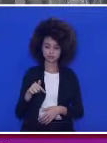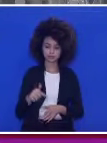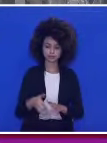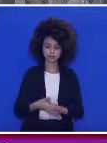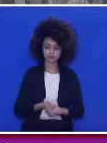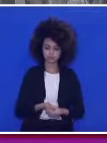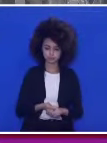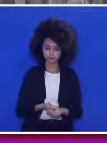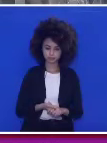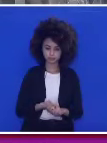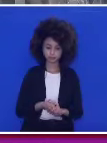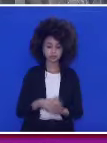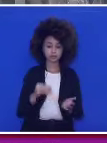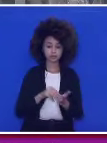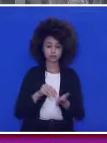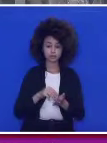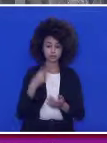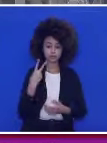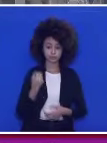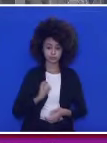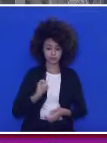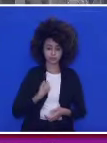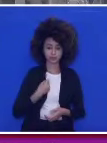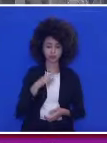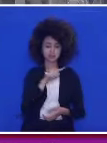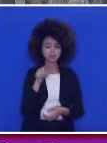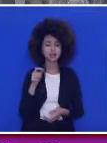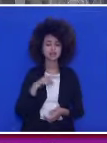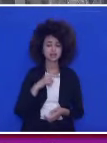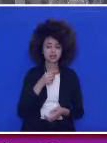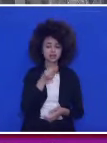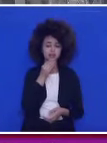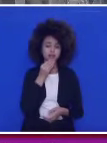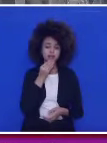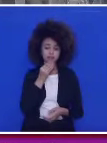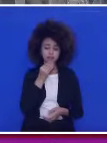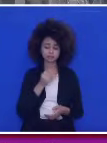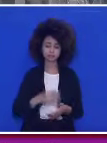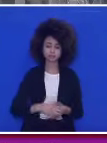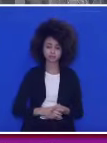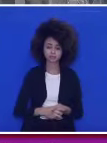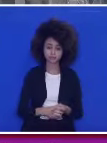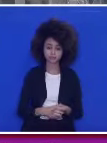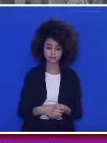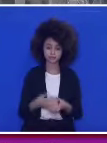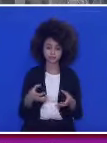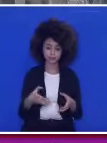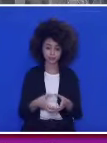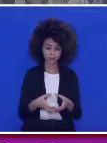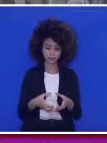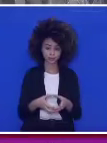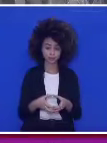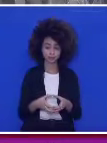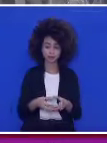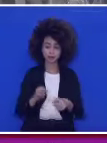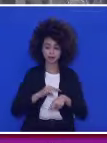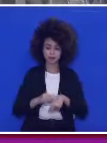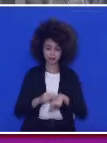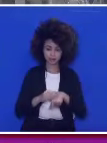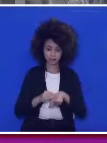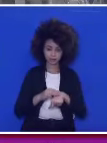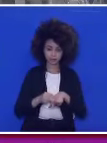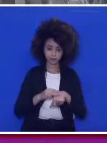Preta, 17. Faltam 2 números. Você ainda tem chances. Mais uma bola chegando. Marrom,